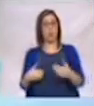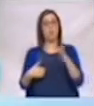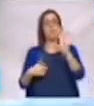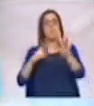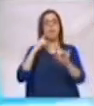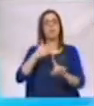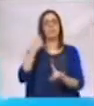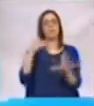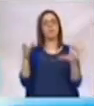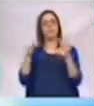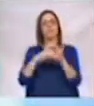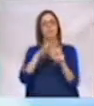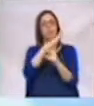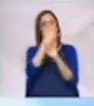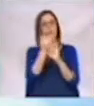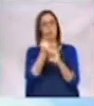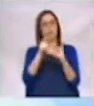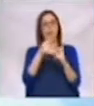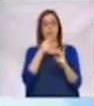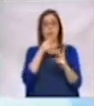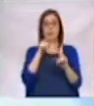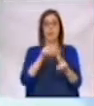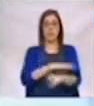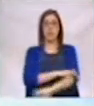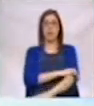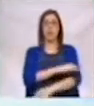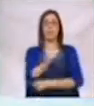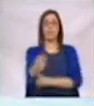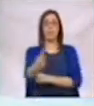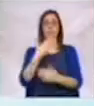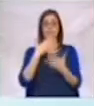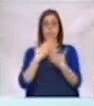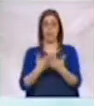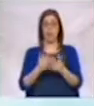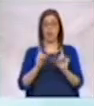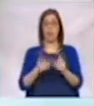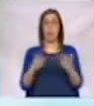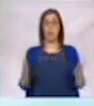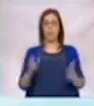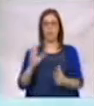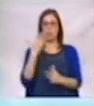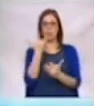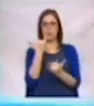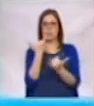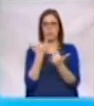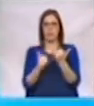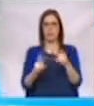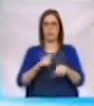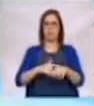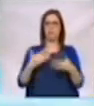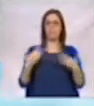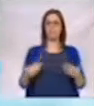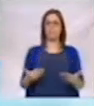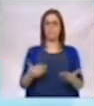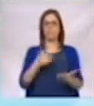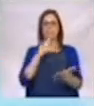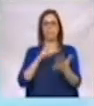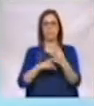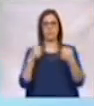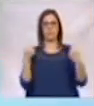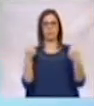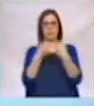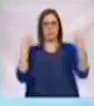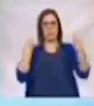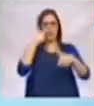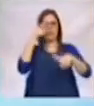humanos, mas, sobretudo, e ligando com a segunda parte da decisão, traz para cima da mesa o maior perigo do nosso tempo, que é um